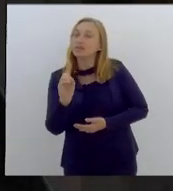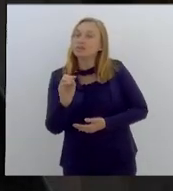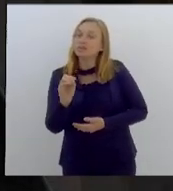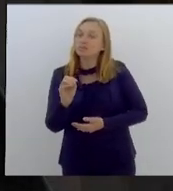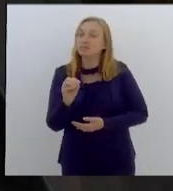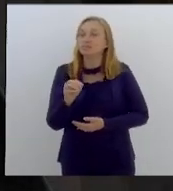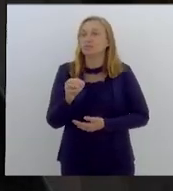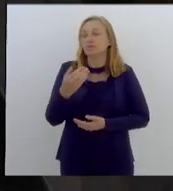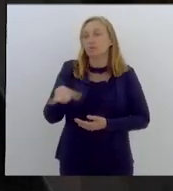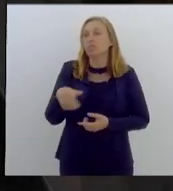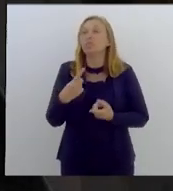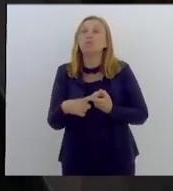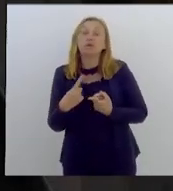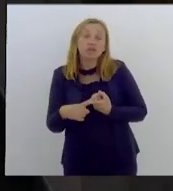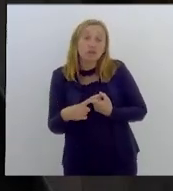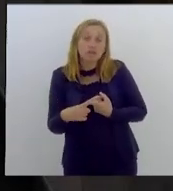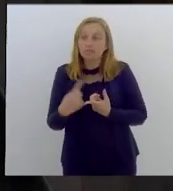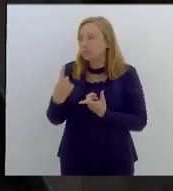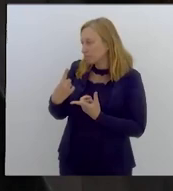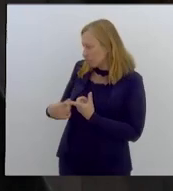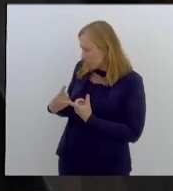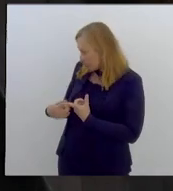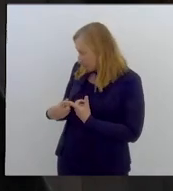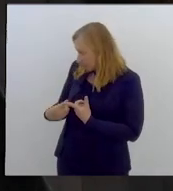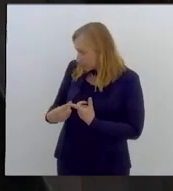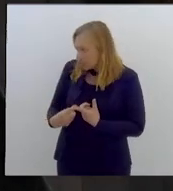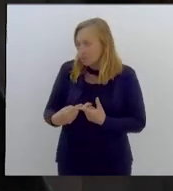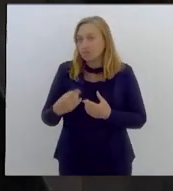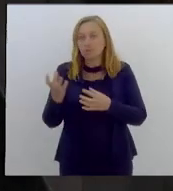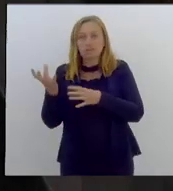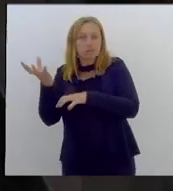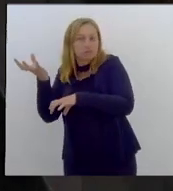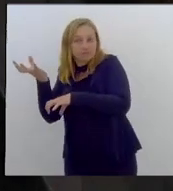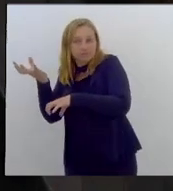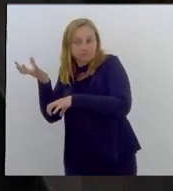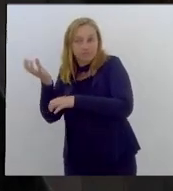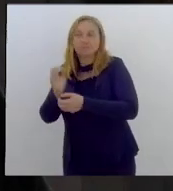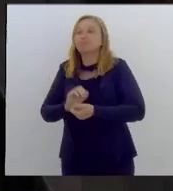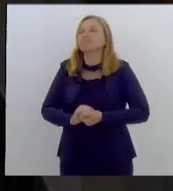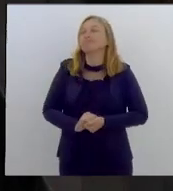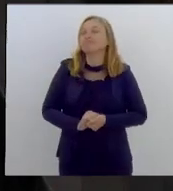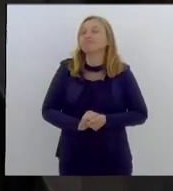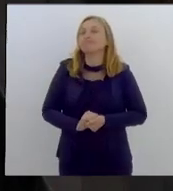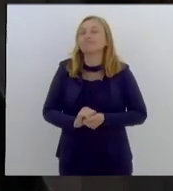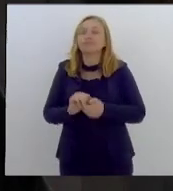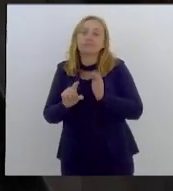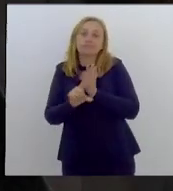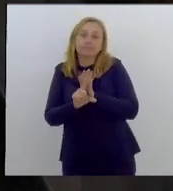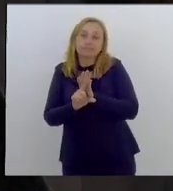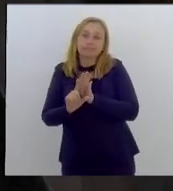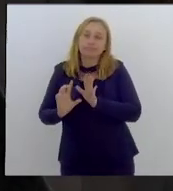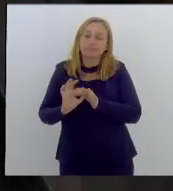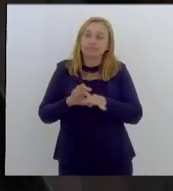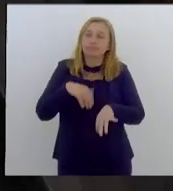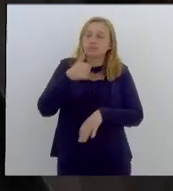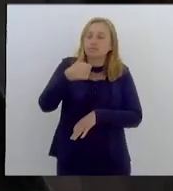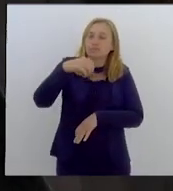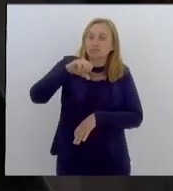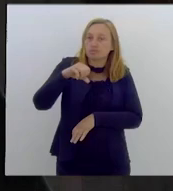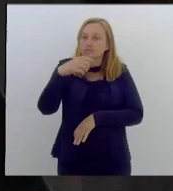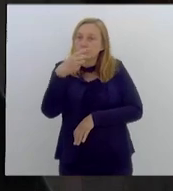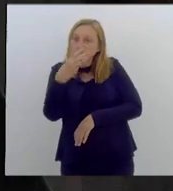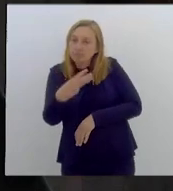Chico Machado? Porque o Congresso Nacional, com as leis complementares 192